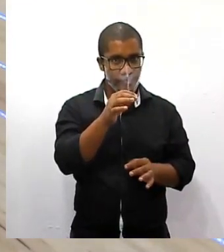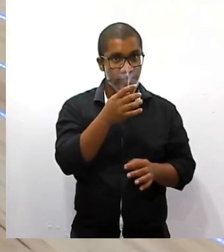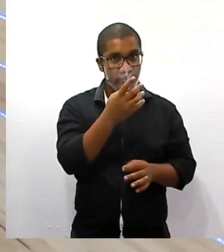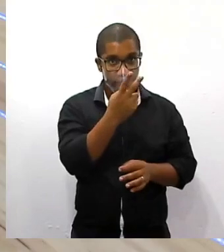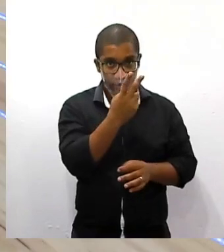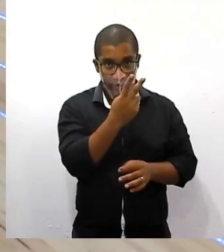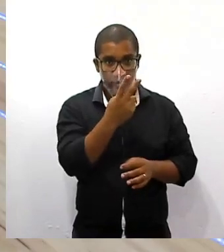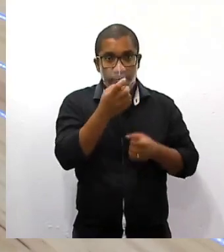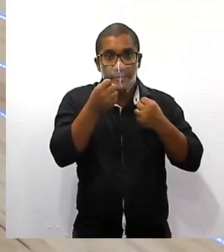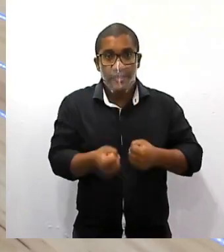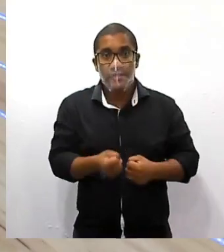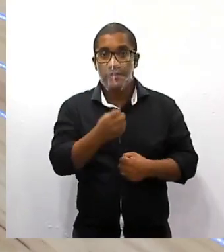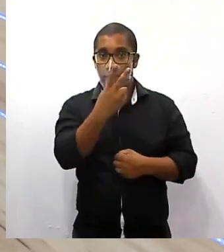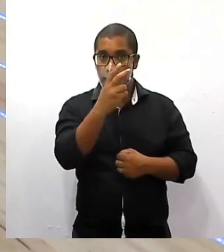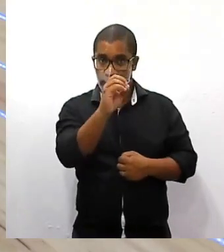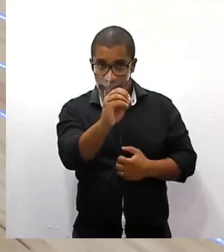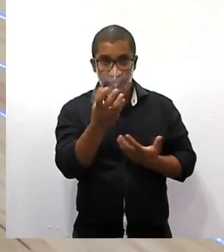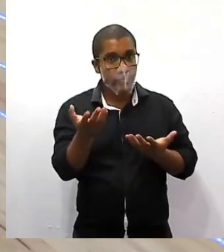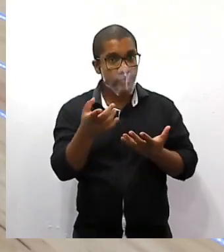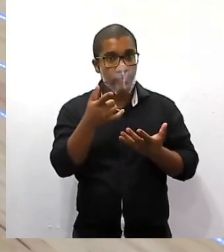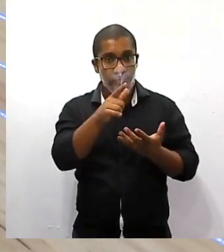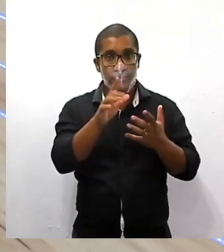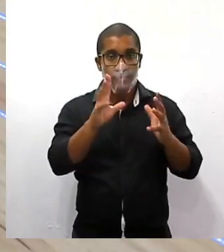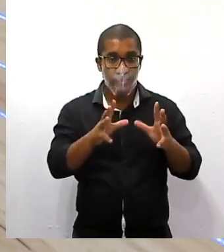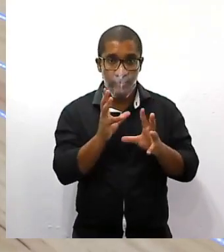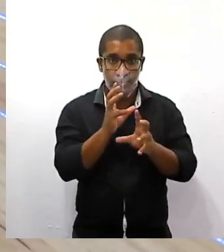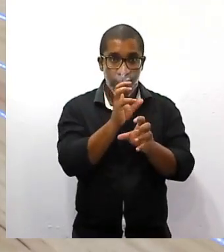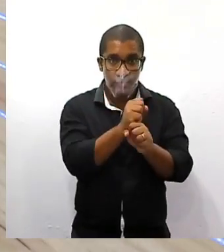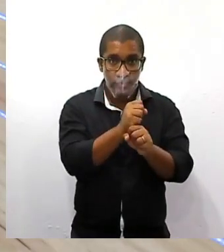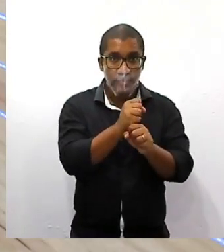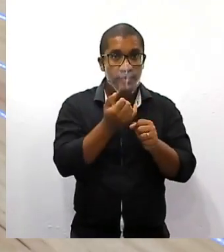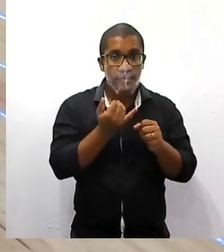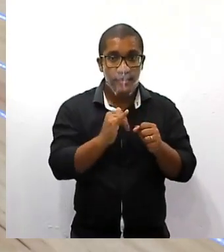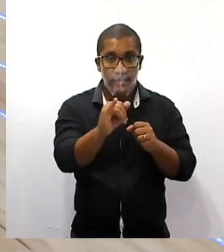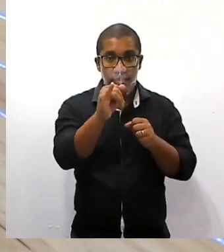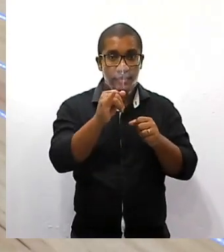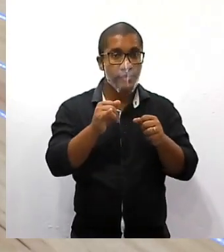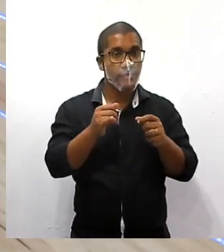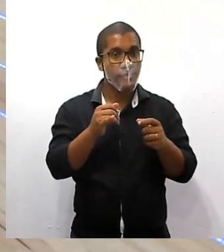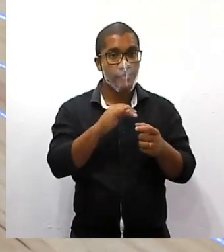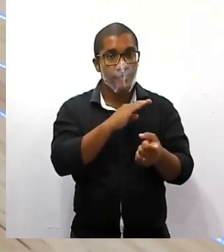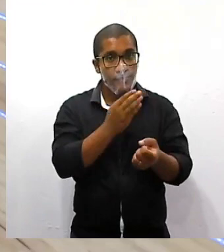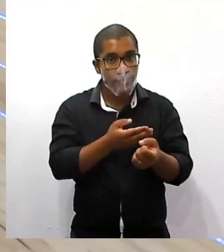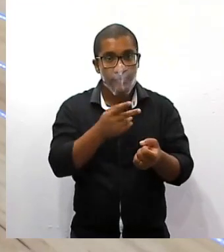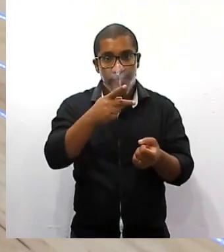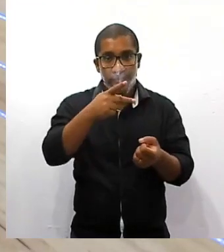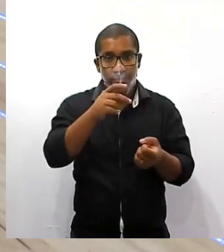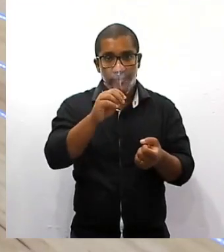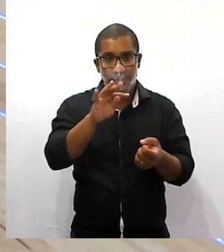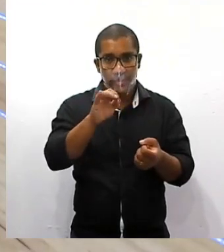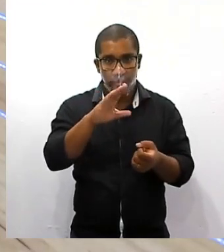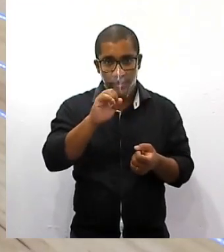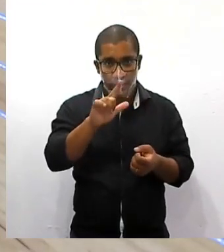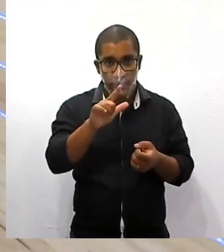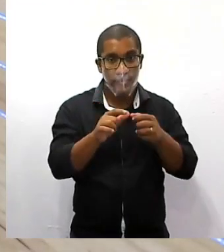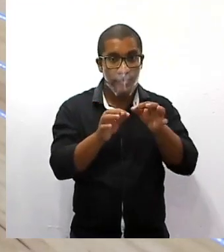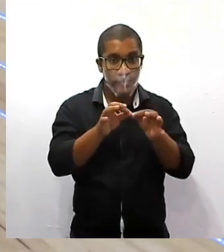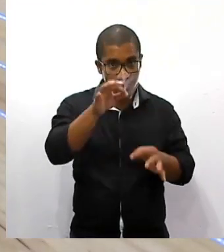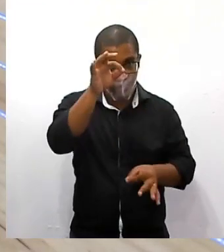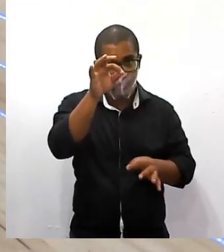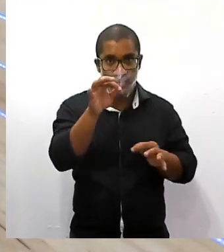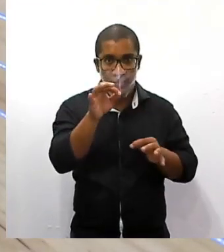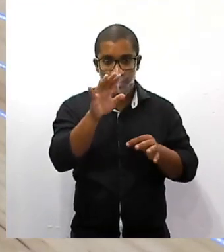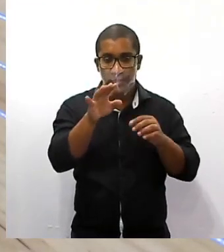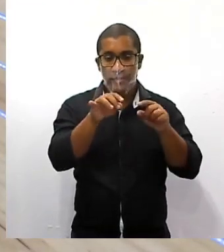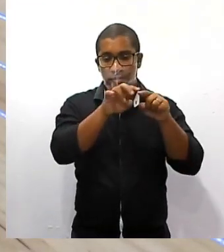já calcula a energia potencial gravitacional do início. Quando o garoto ele vai para o final do escorregador, ele não